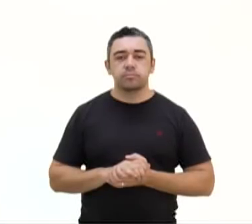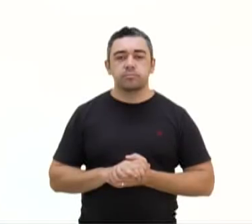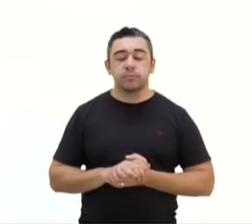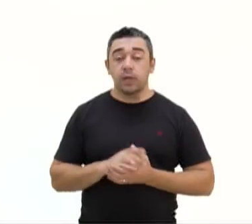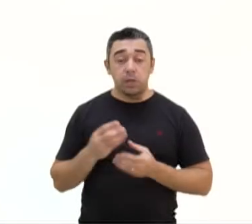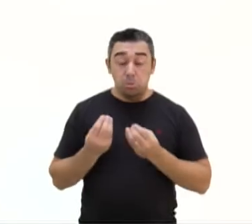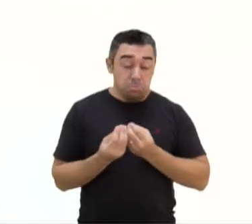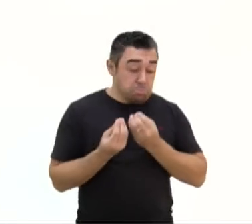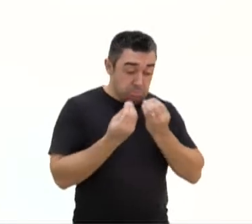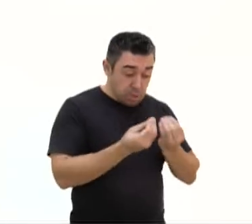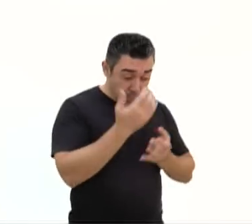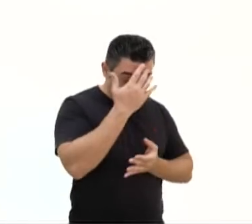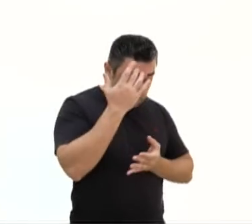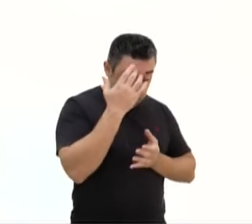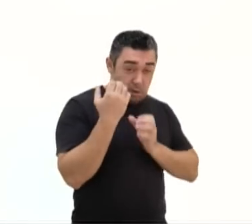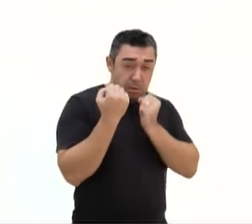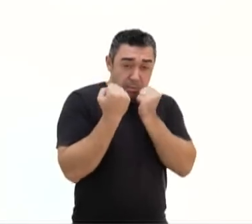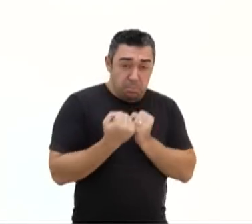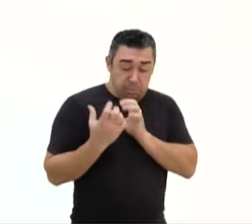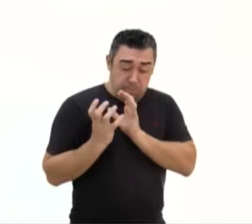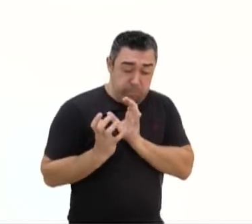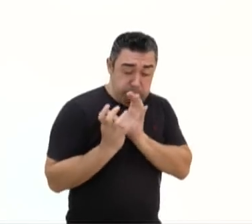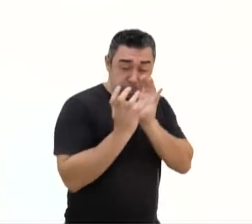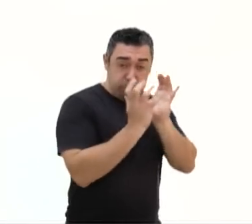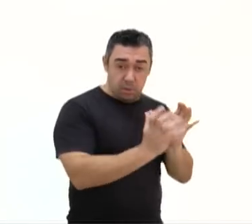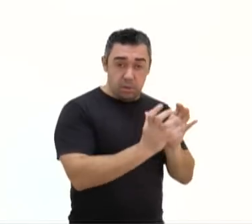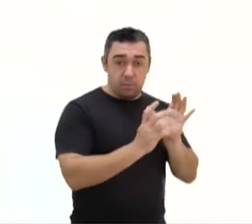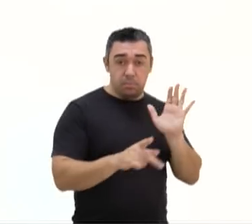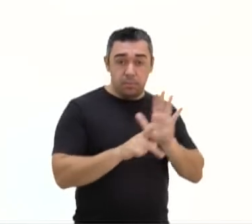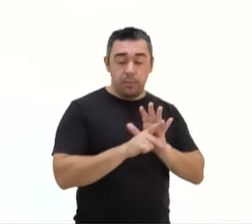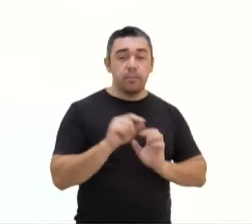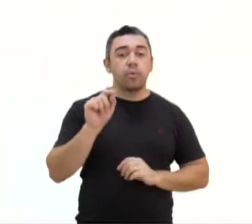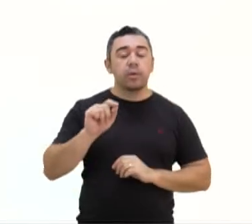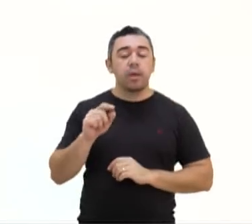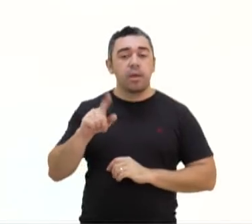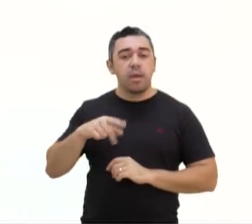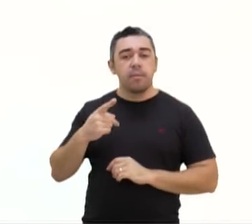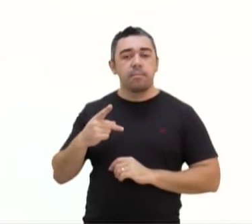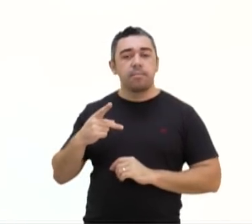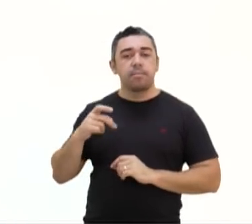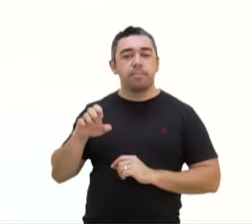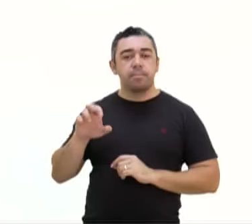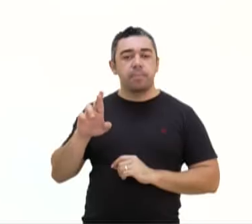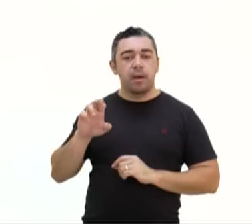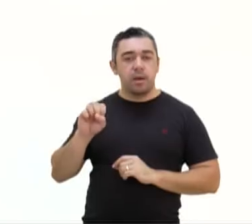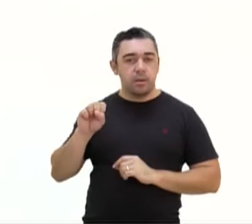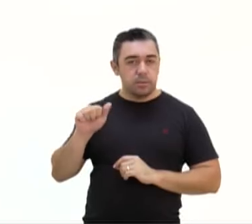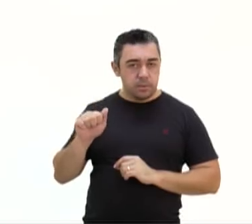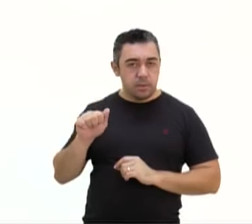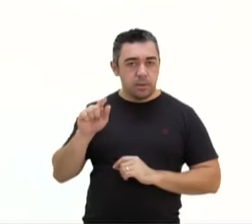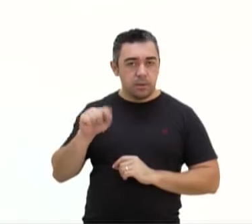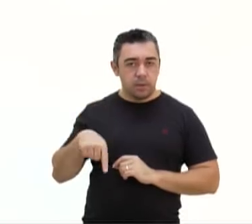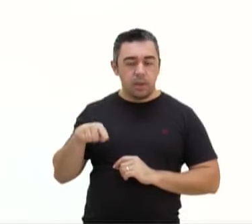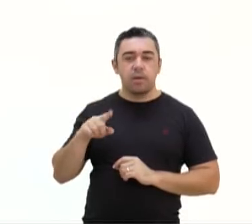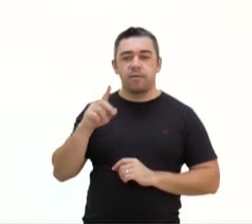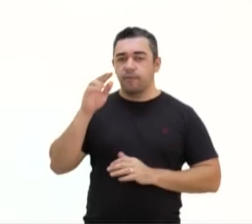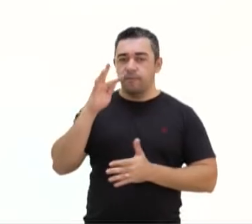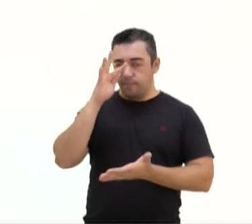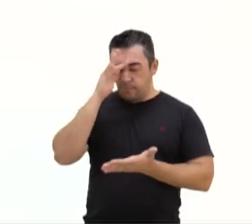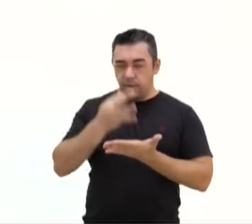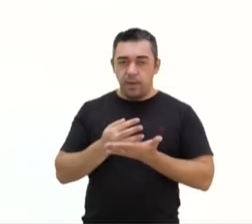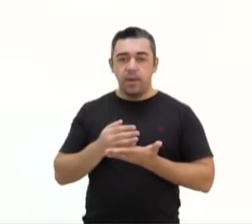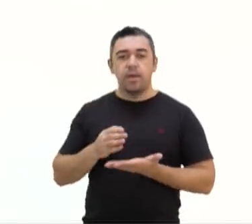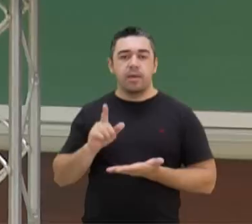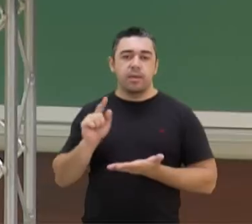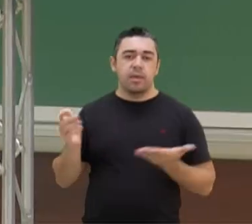que não desejaria para ti mesmo. Bahá'u'lláh é uma religião persa, a fé Bahá'í, mas hoje